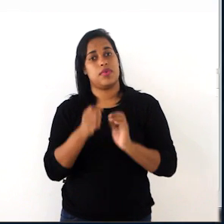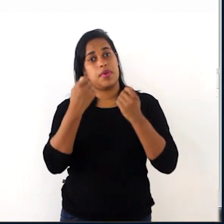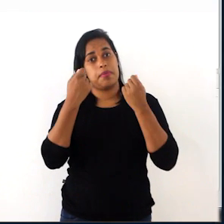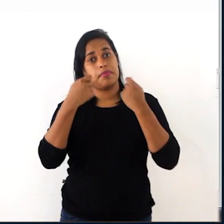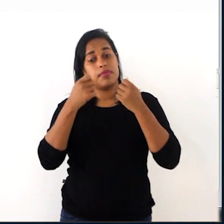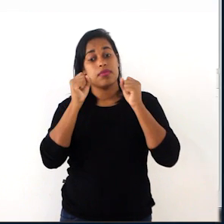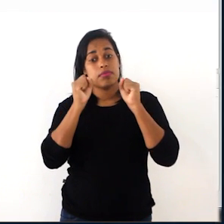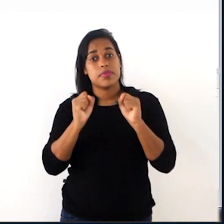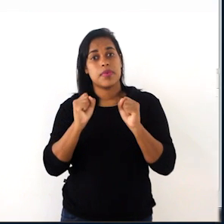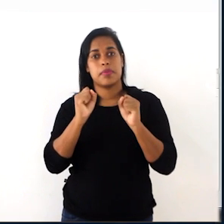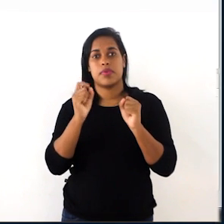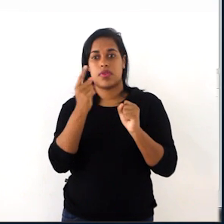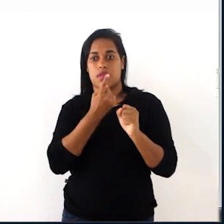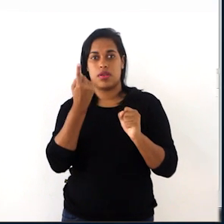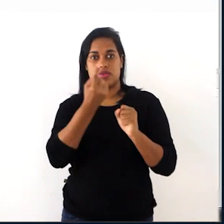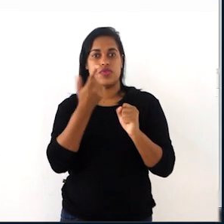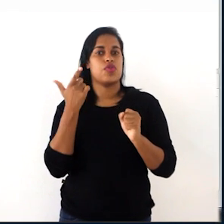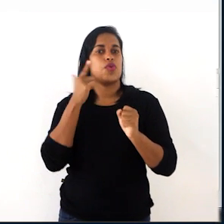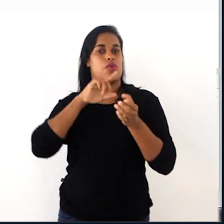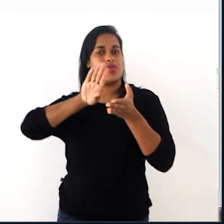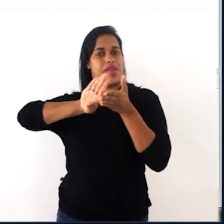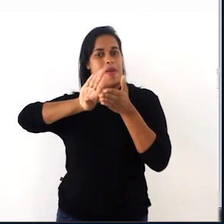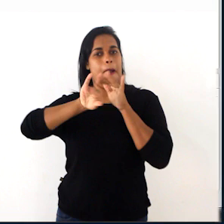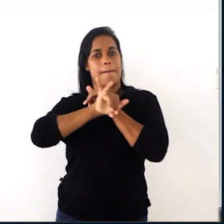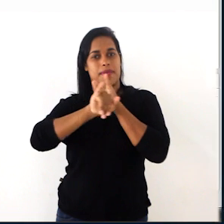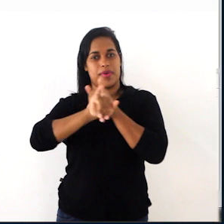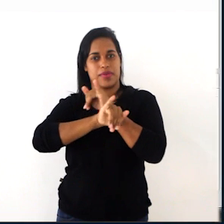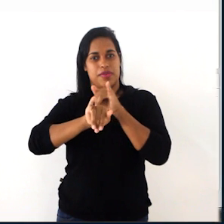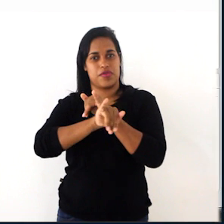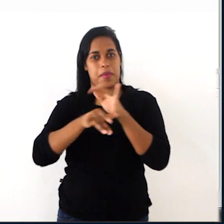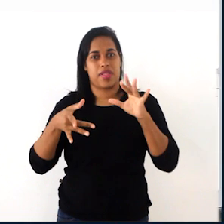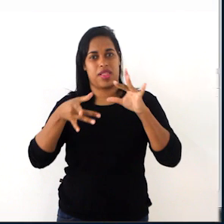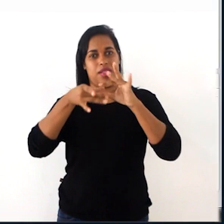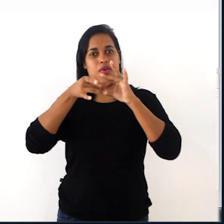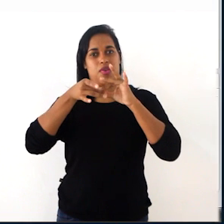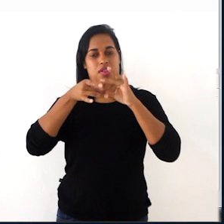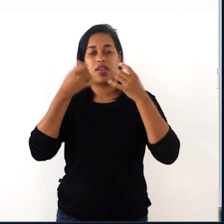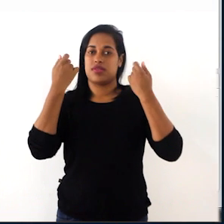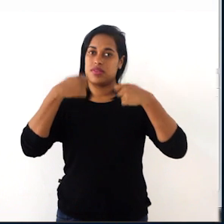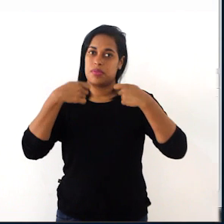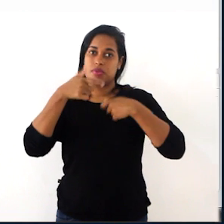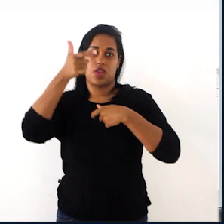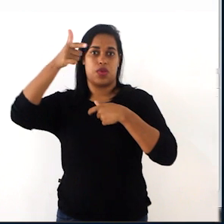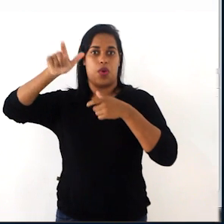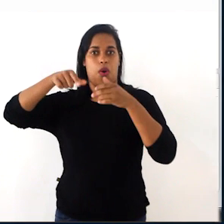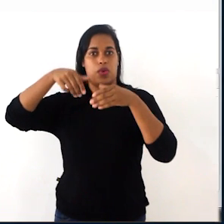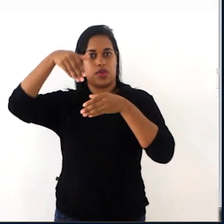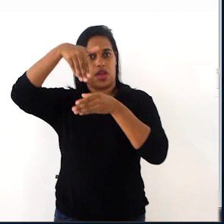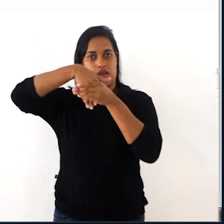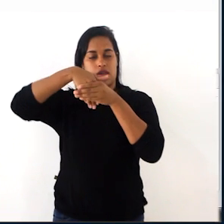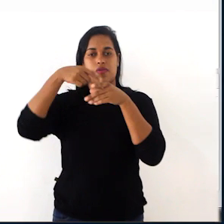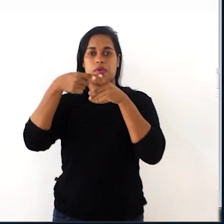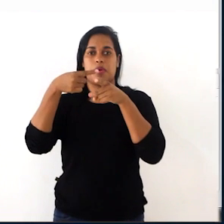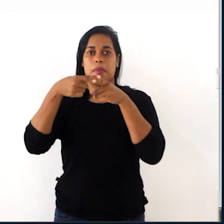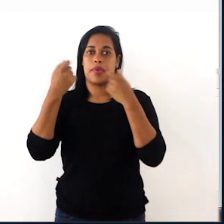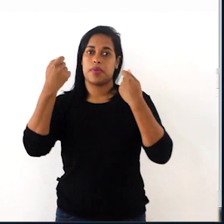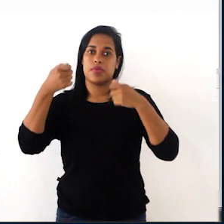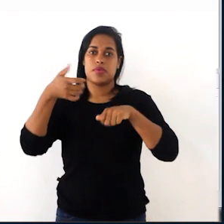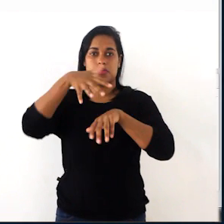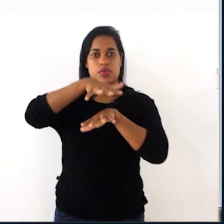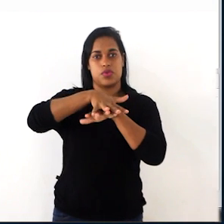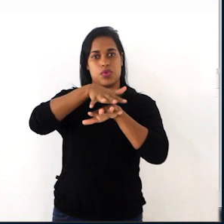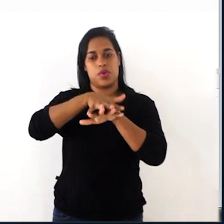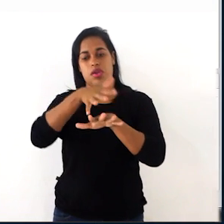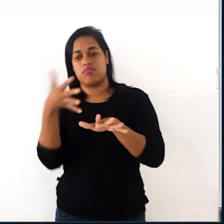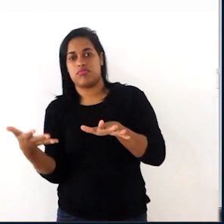Para poder a gente se conectar com o banco de dados, vamos precisar de um outro arquivo. Assim a gente faz separadinho, porque precisamos incluir, alterar,